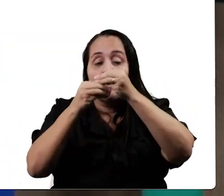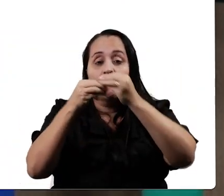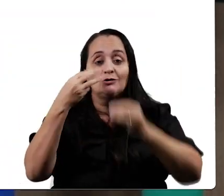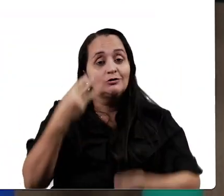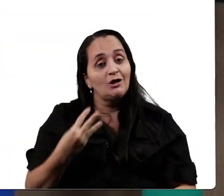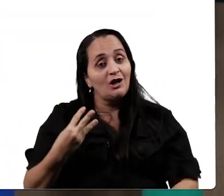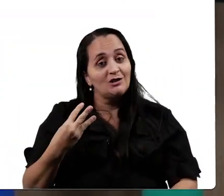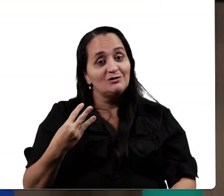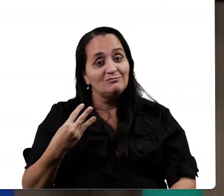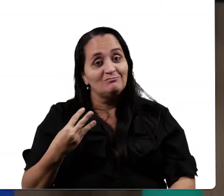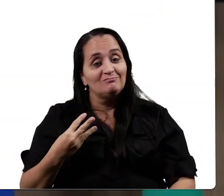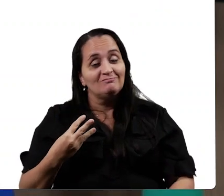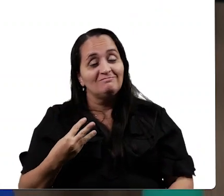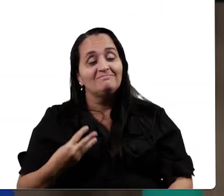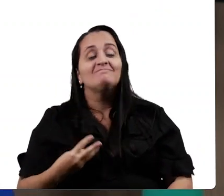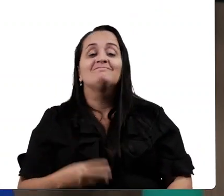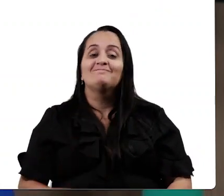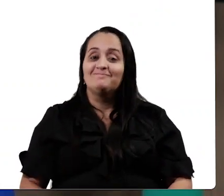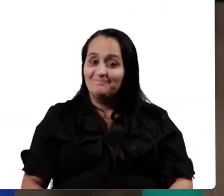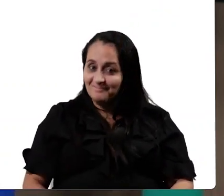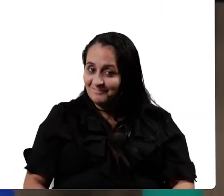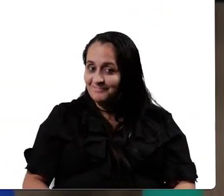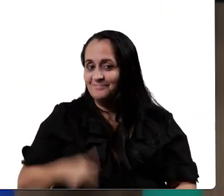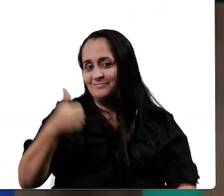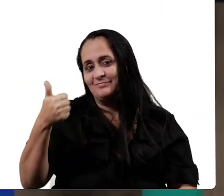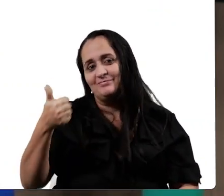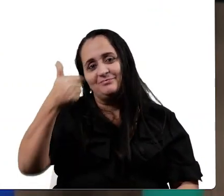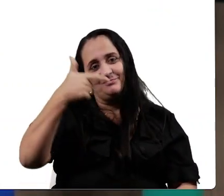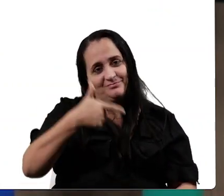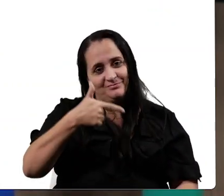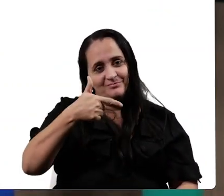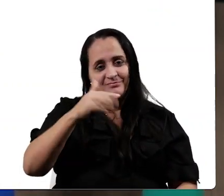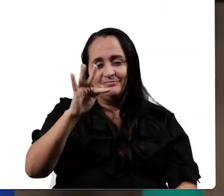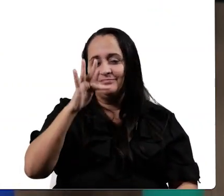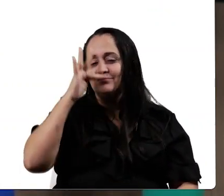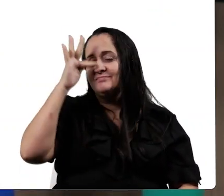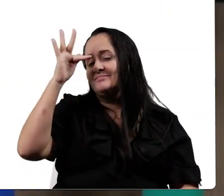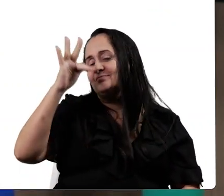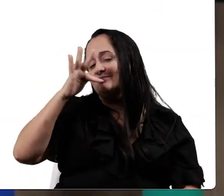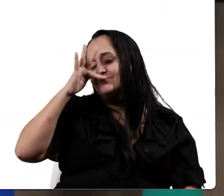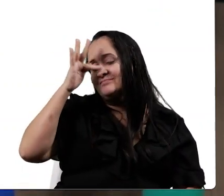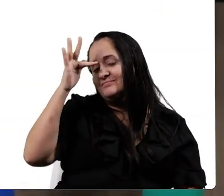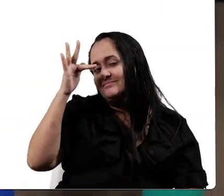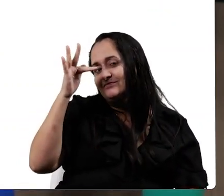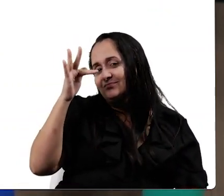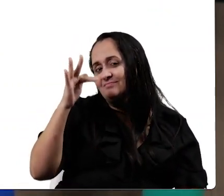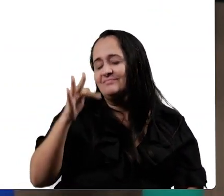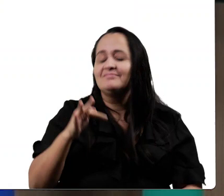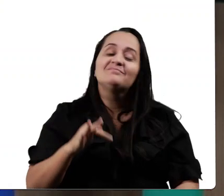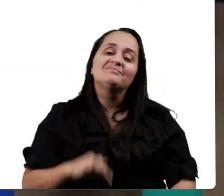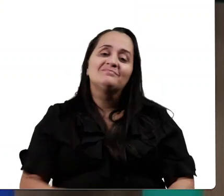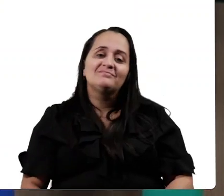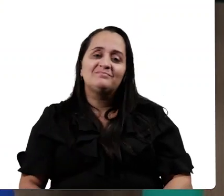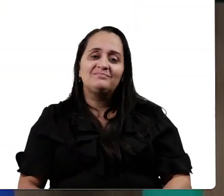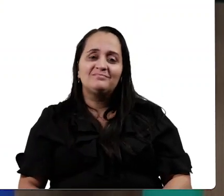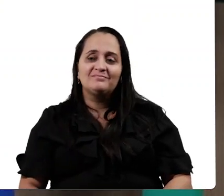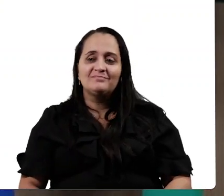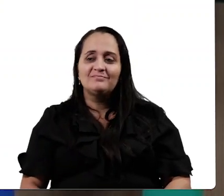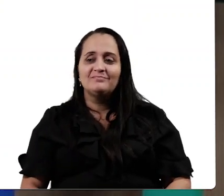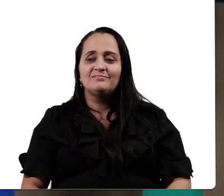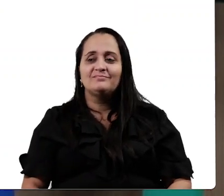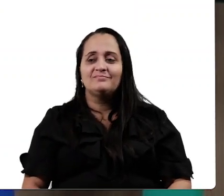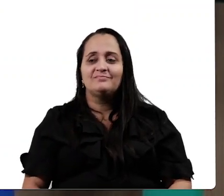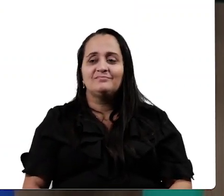12 então nós temos 12 gerações 3